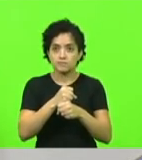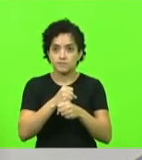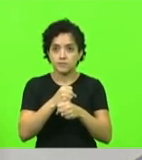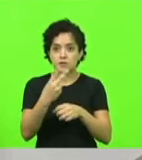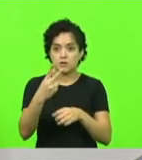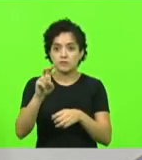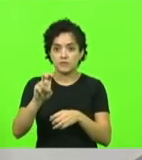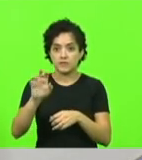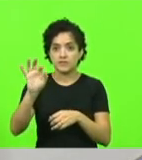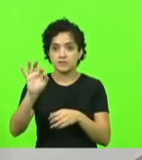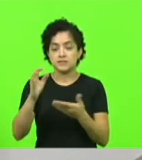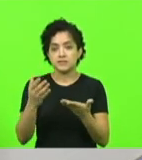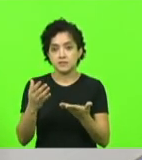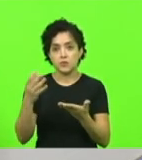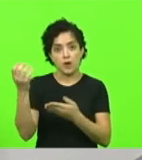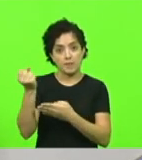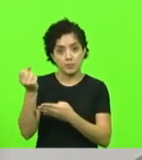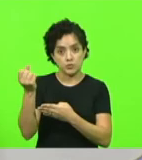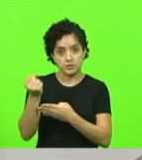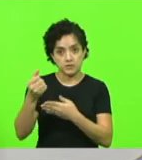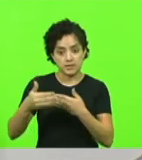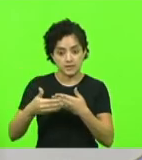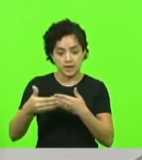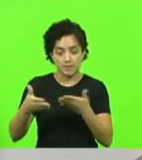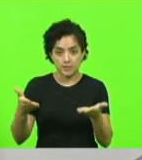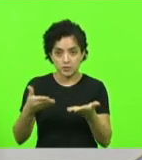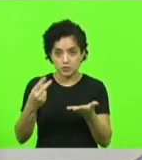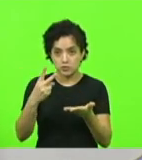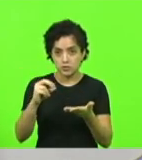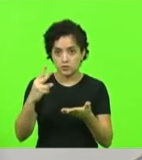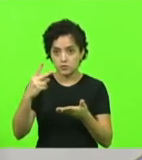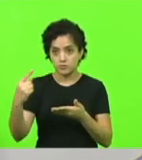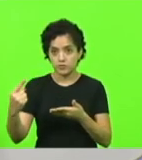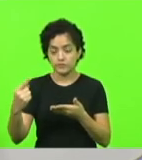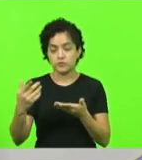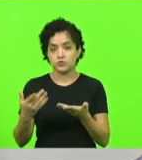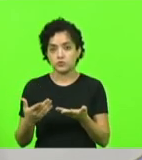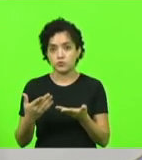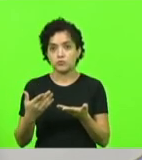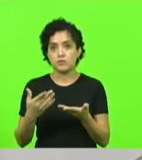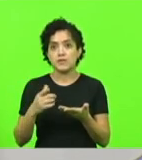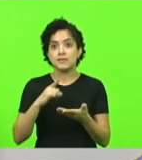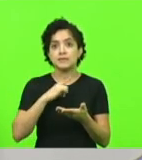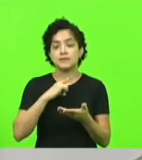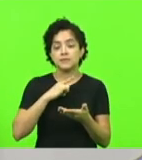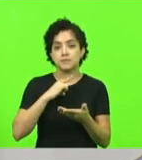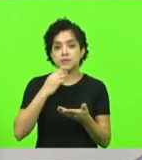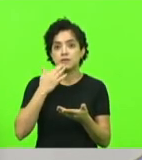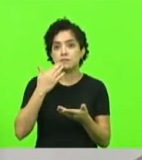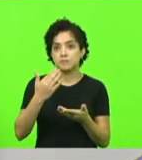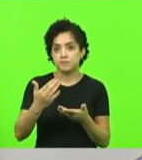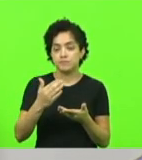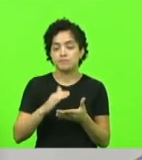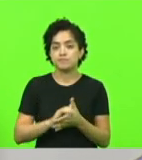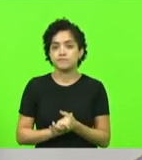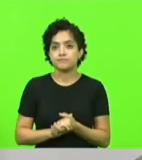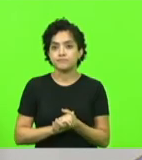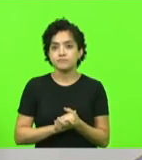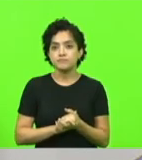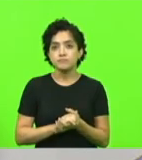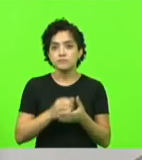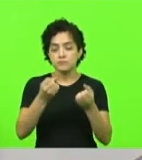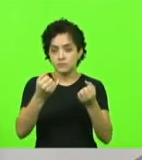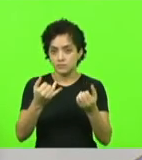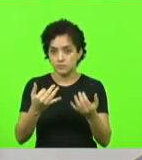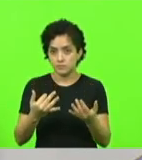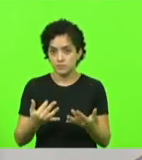25 os aposentados a partir deste ano. Nós temos a reivindicação aqui, o deputado Zé Milton falou muito bem